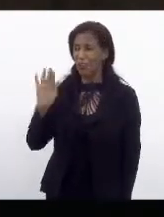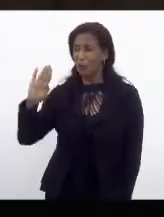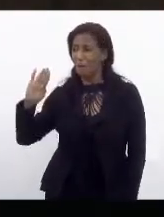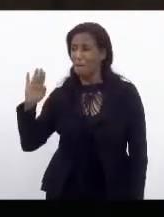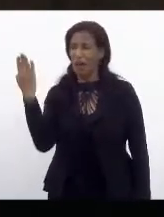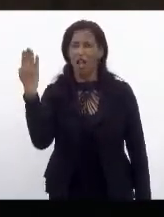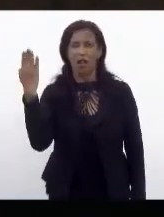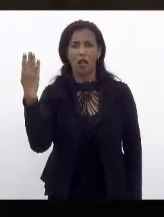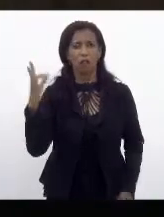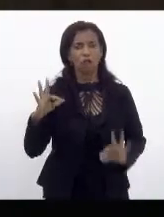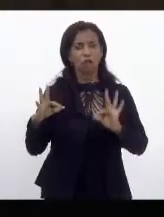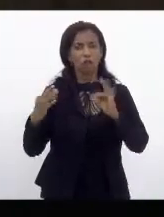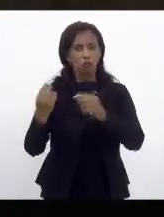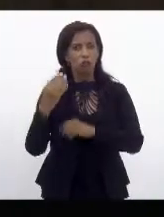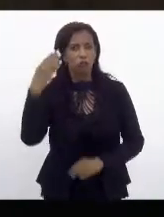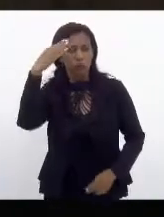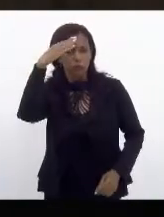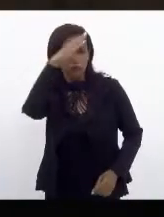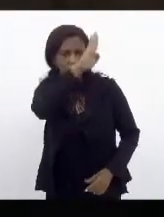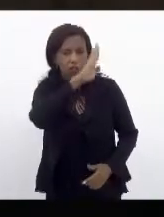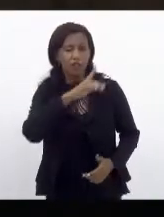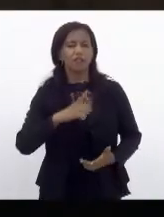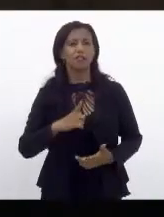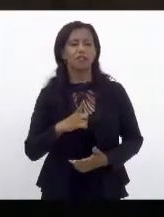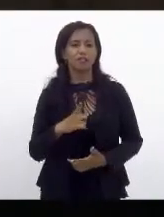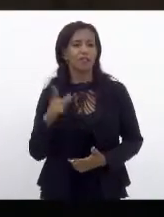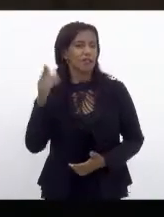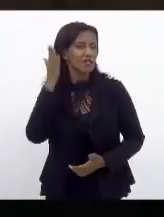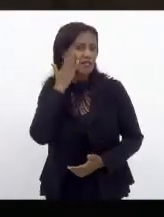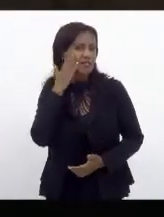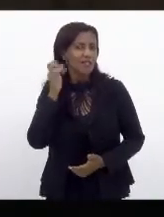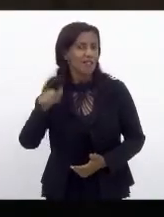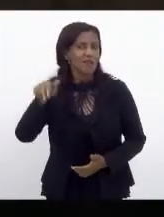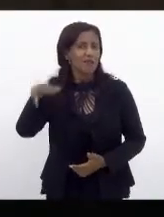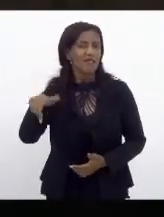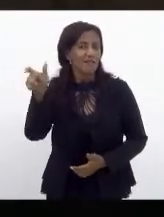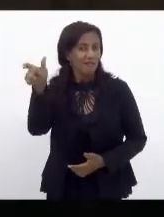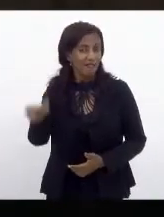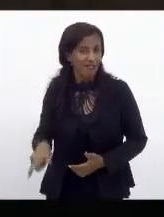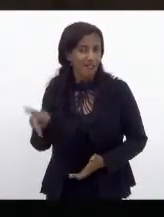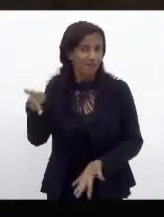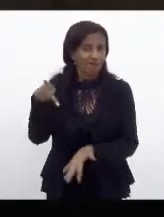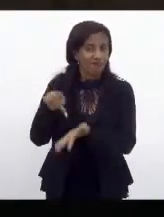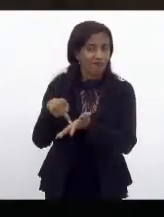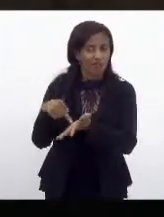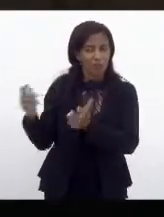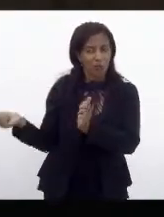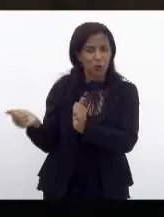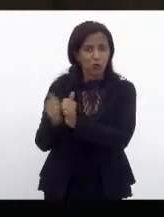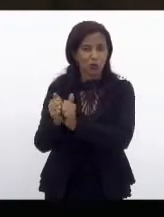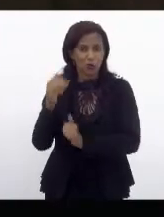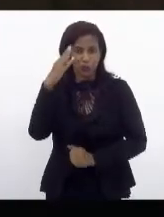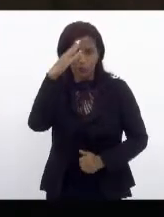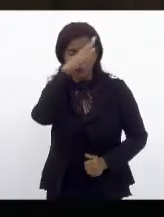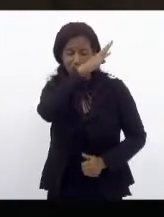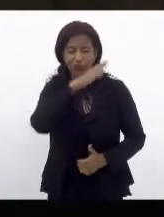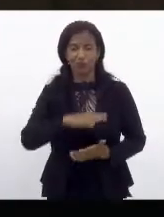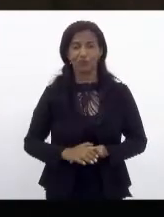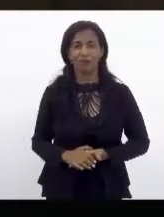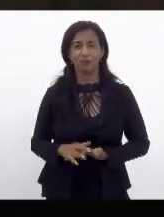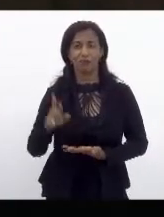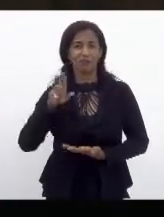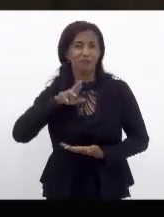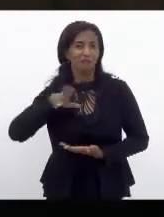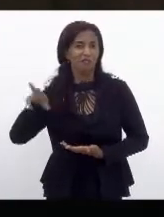traidor que todos aqueles bolsonaristas que sabem quem é que está de fato ao lado do Bolsonaro, não